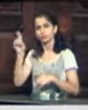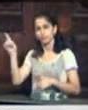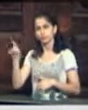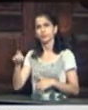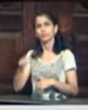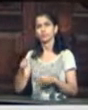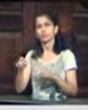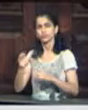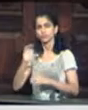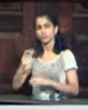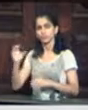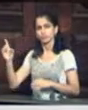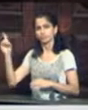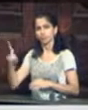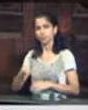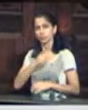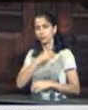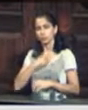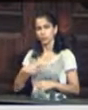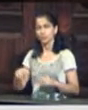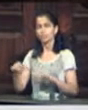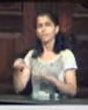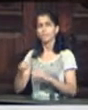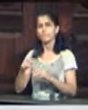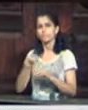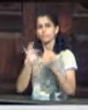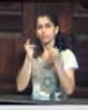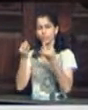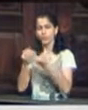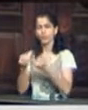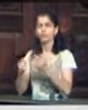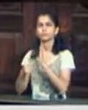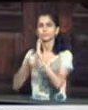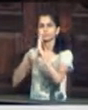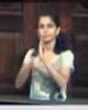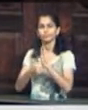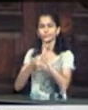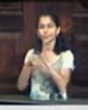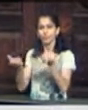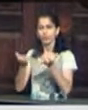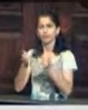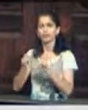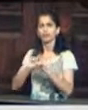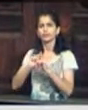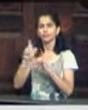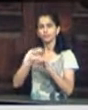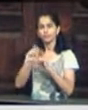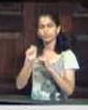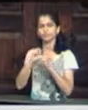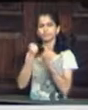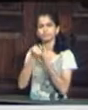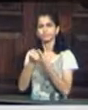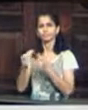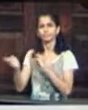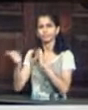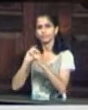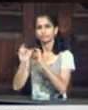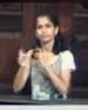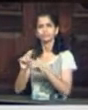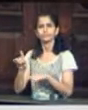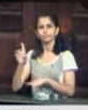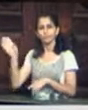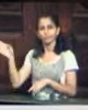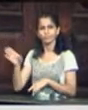do Estado, com famílias petropolitanas que lutavam pelo aluguel social. Estive lá para discutir,